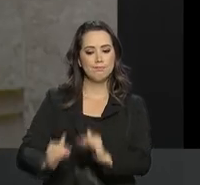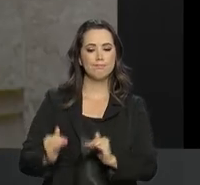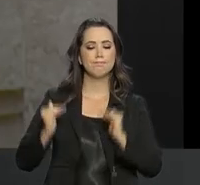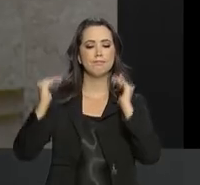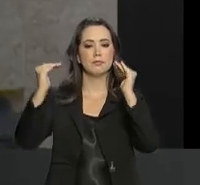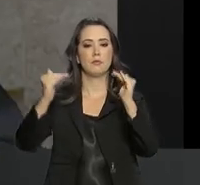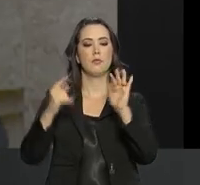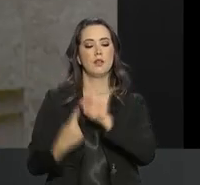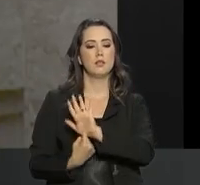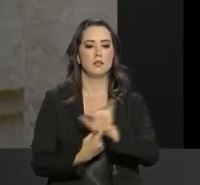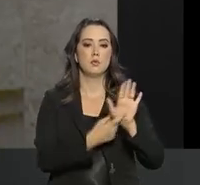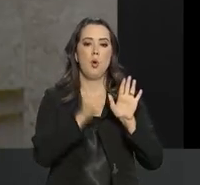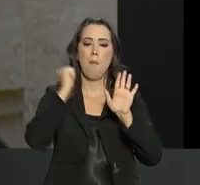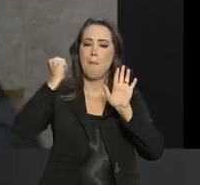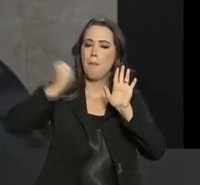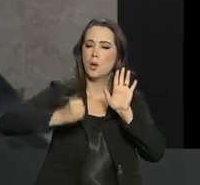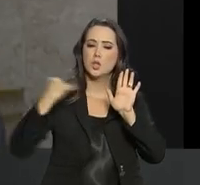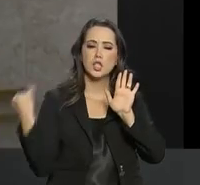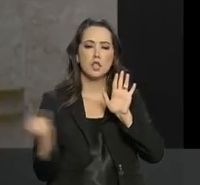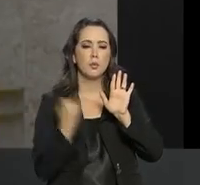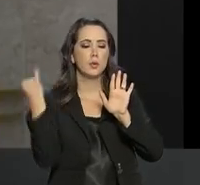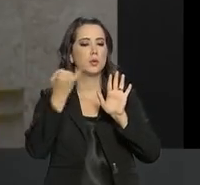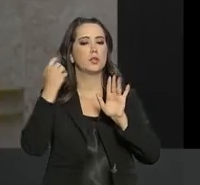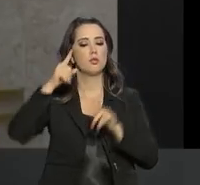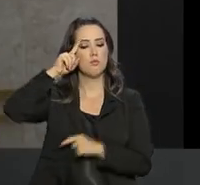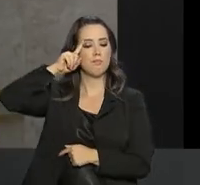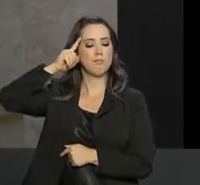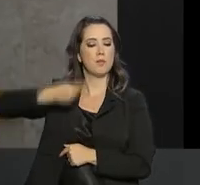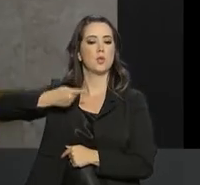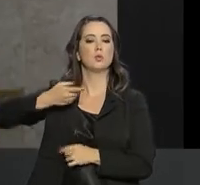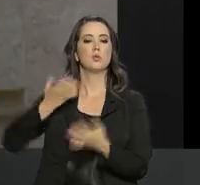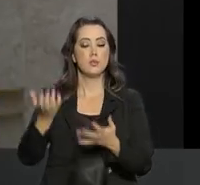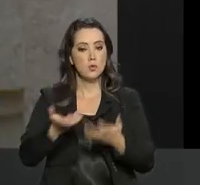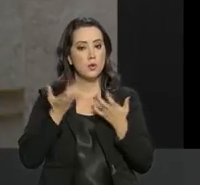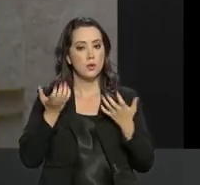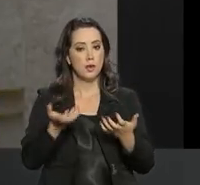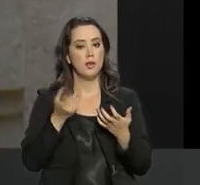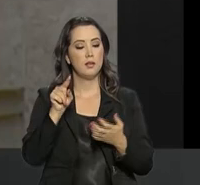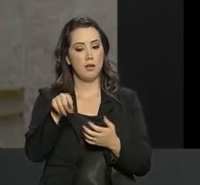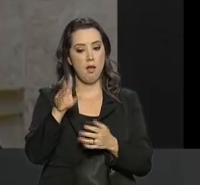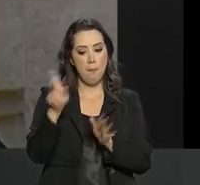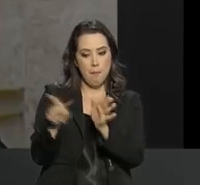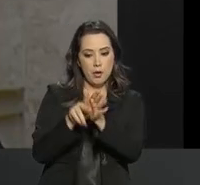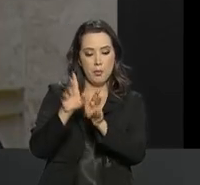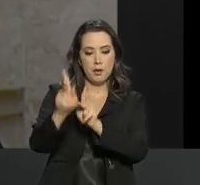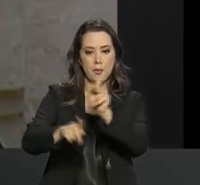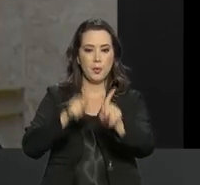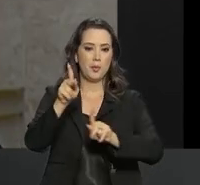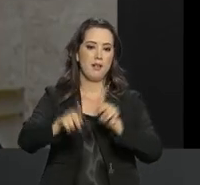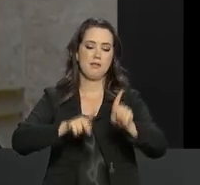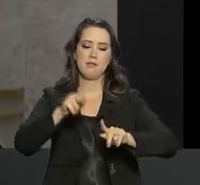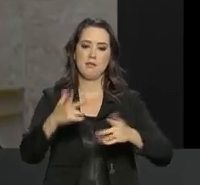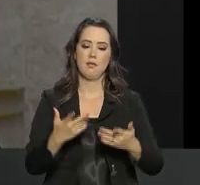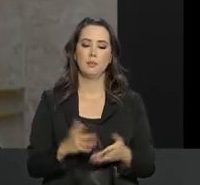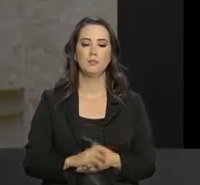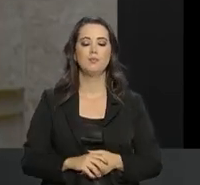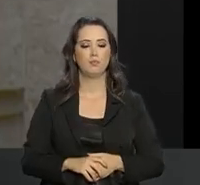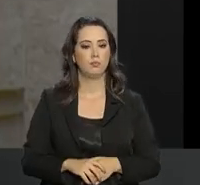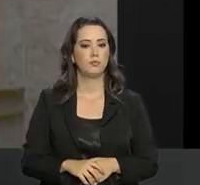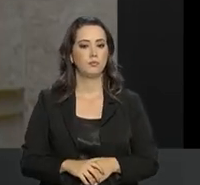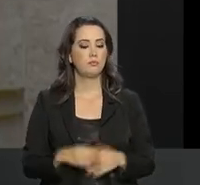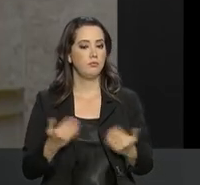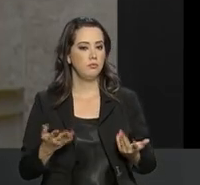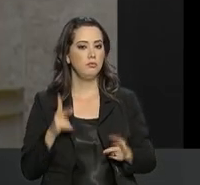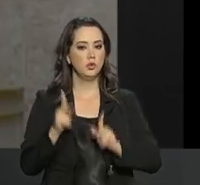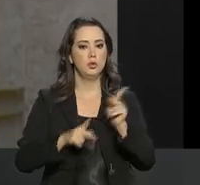a soberania, esse poder incontrastável de mando, essa capacidade de querer coercitivamente e a capacidade de fixar competências, não é?